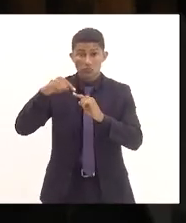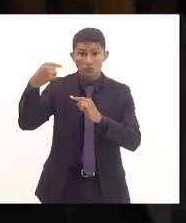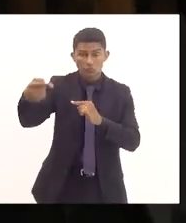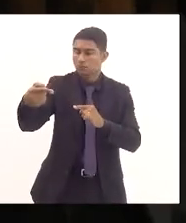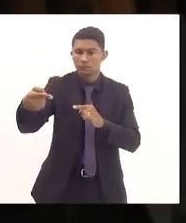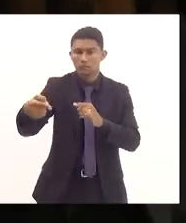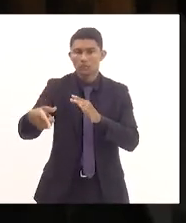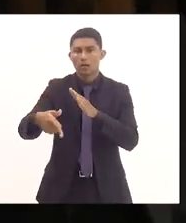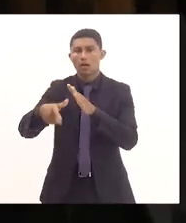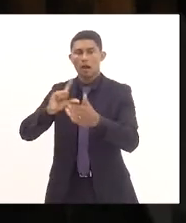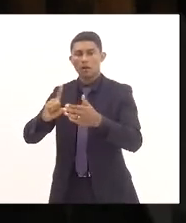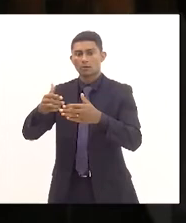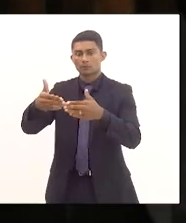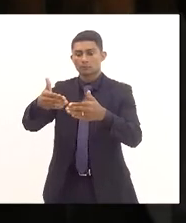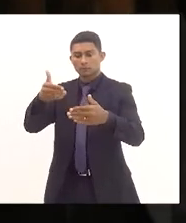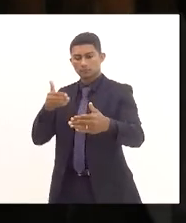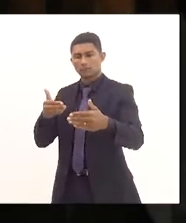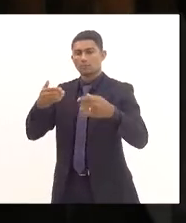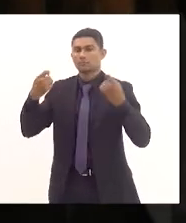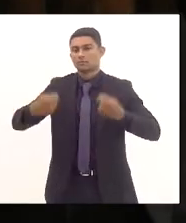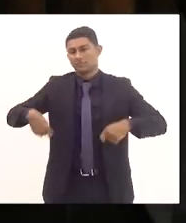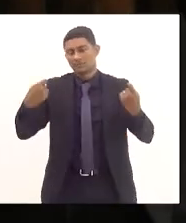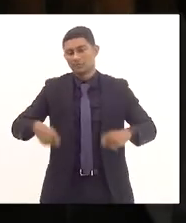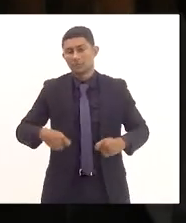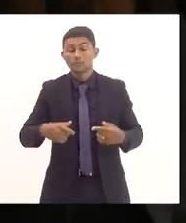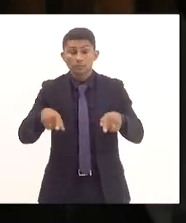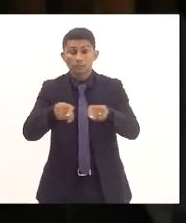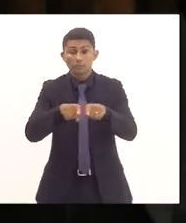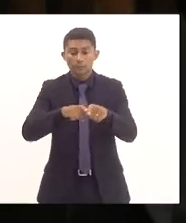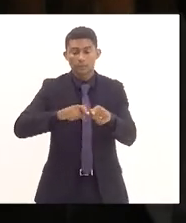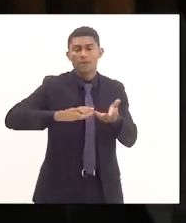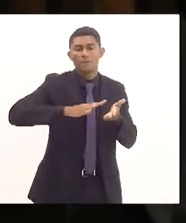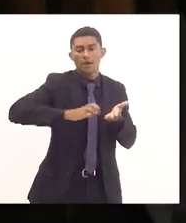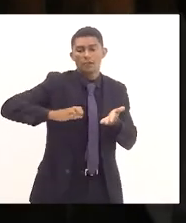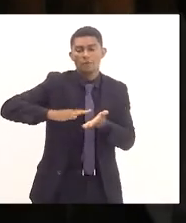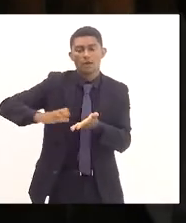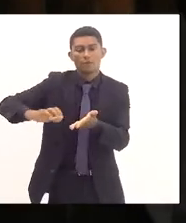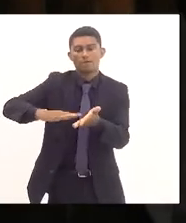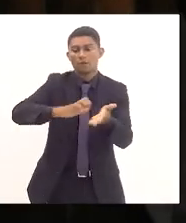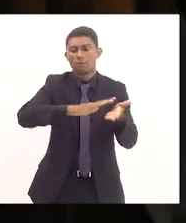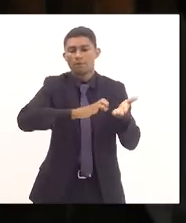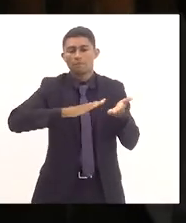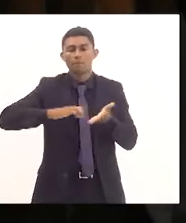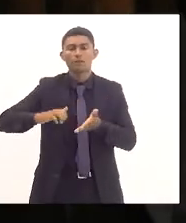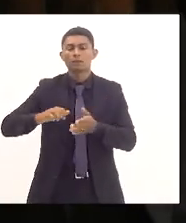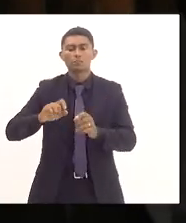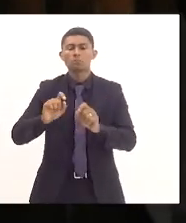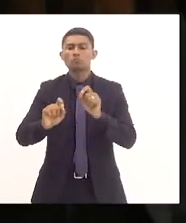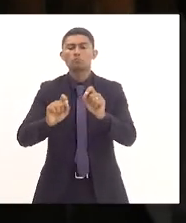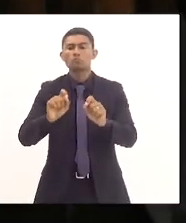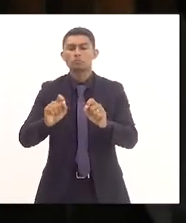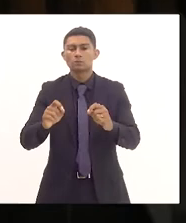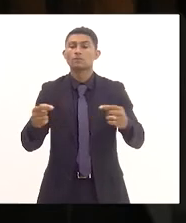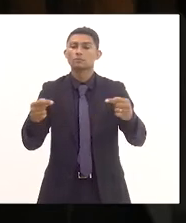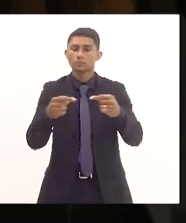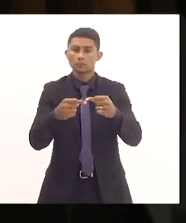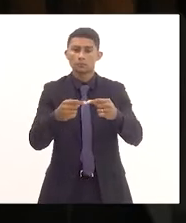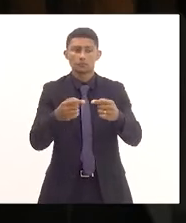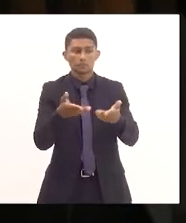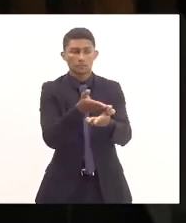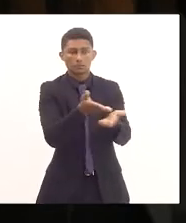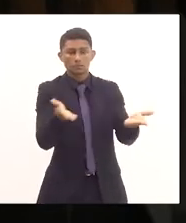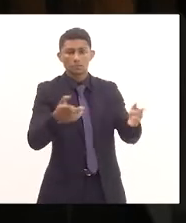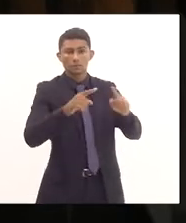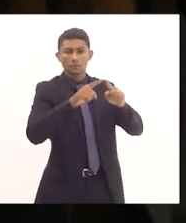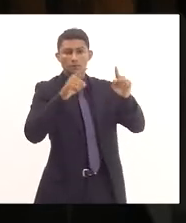especial aqueles que dizem respeito à margem consignável dos Servidores